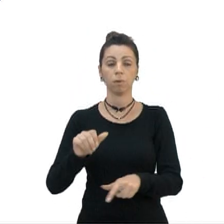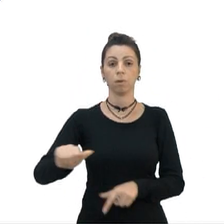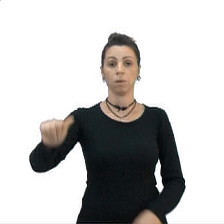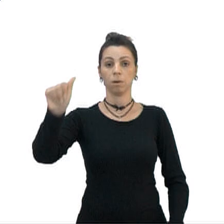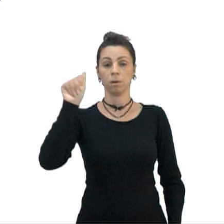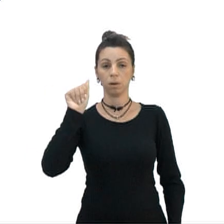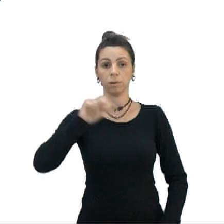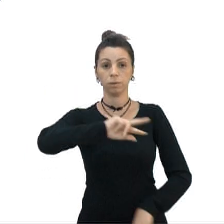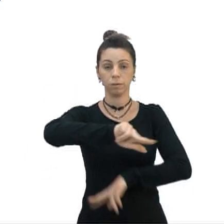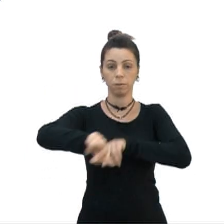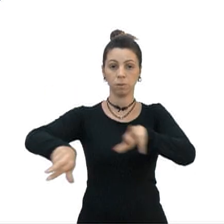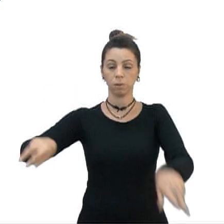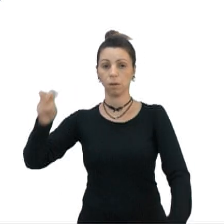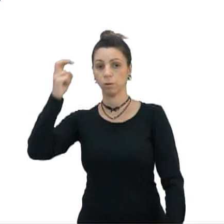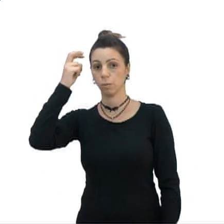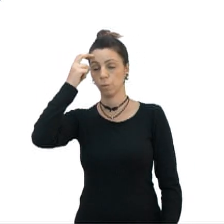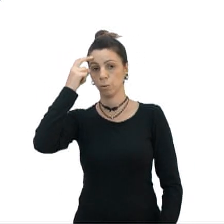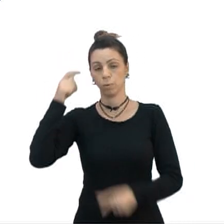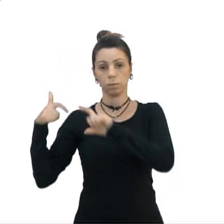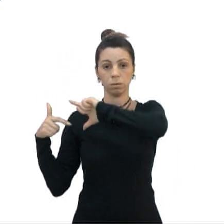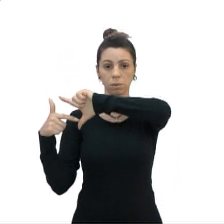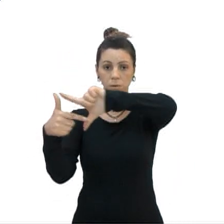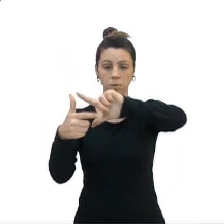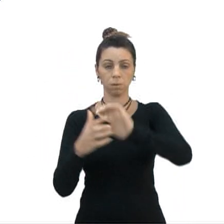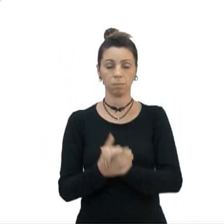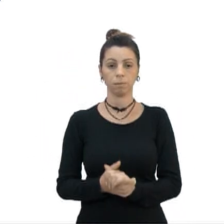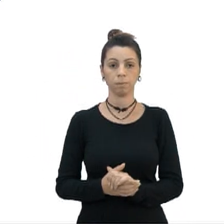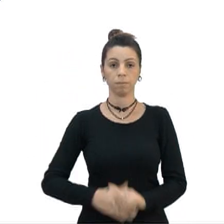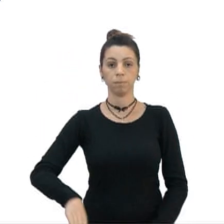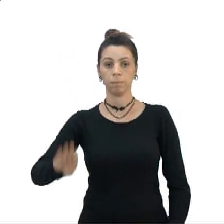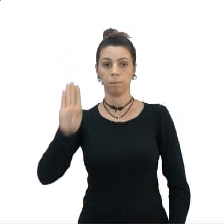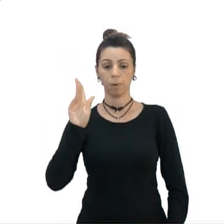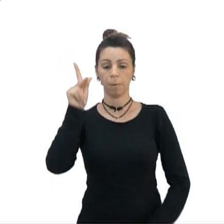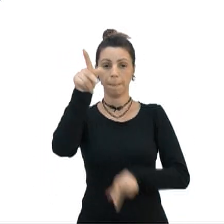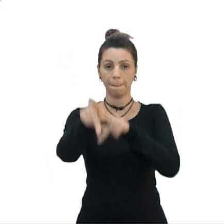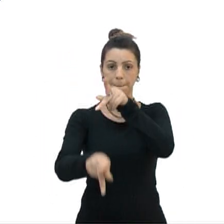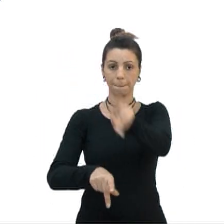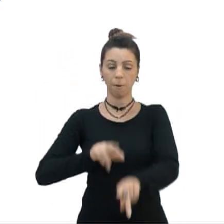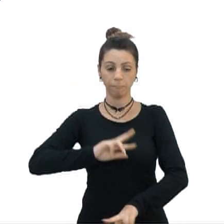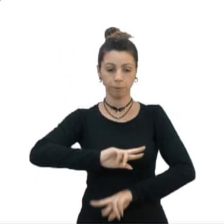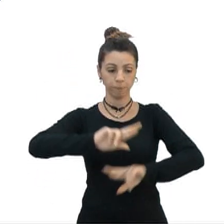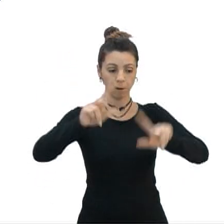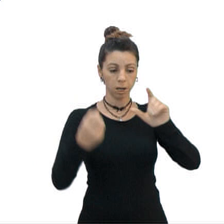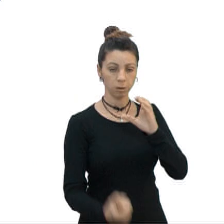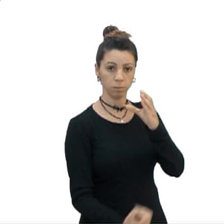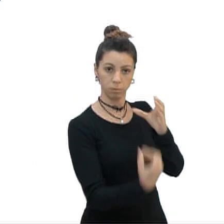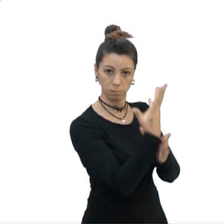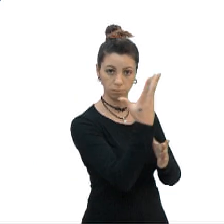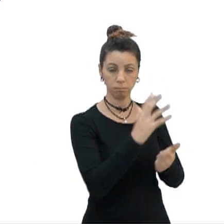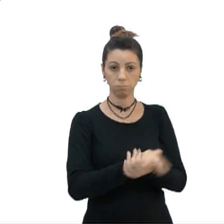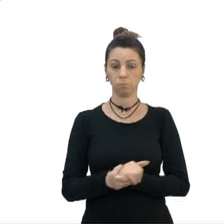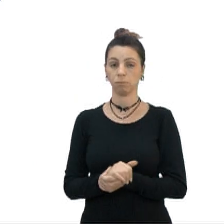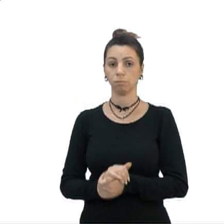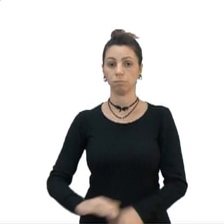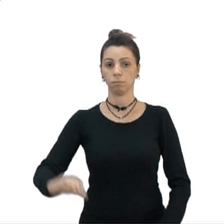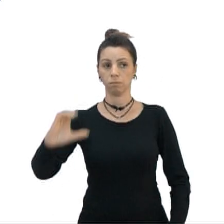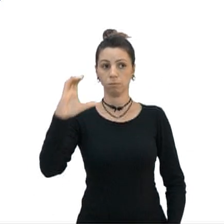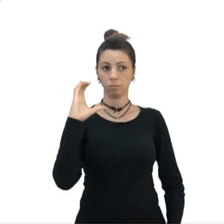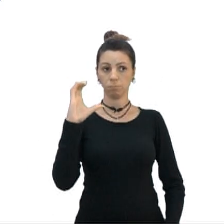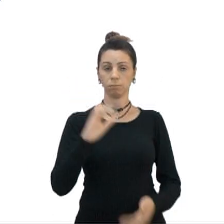diversidade de culturas e tradições, letra B, povos e suas diferentes origens, letra